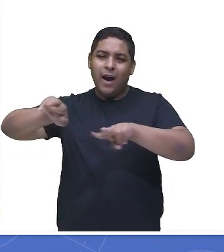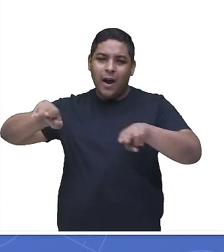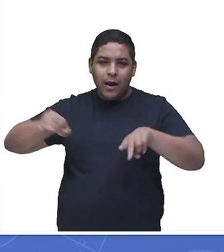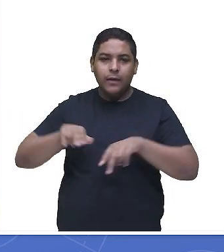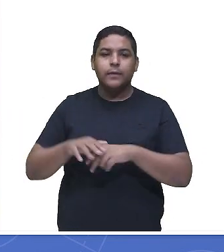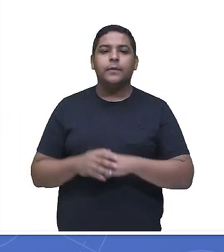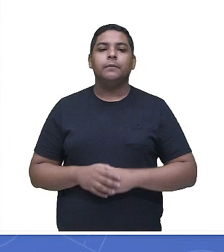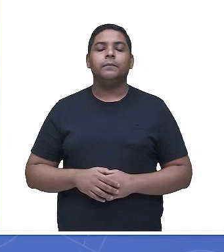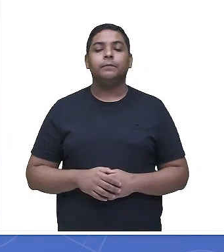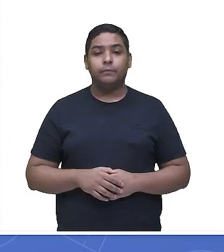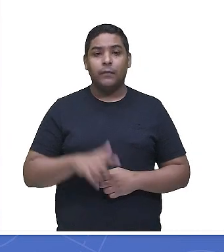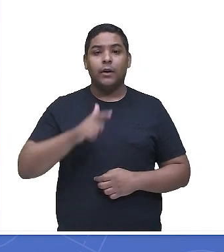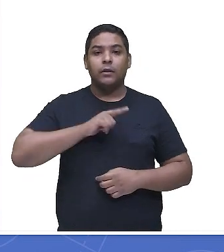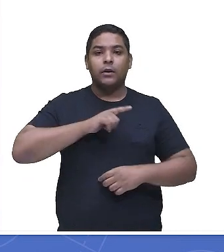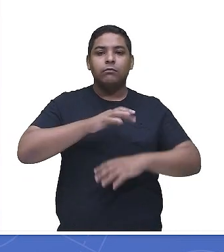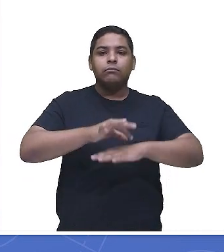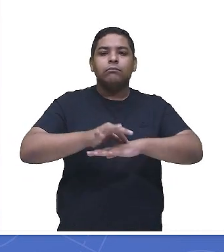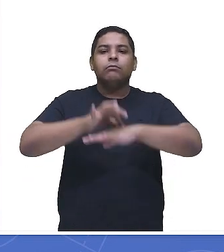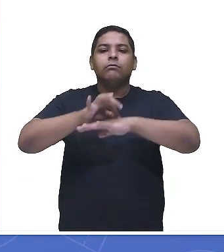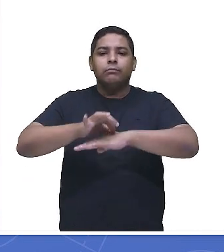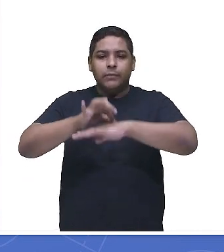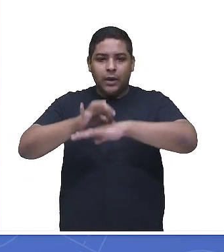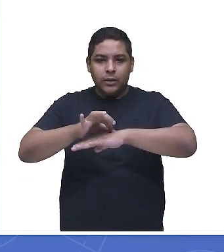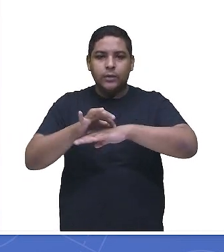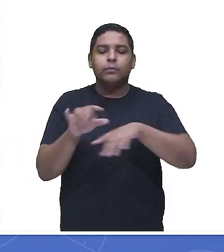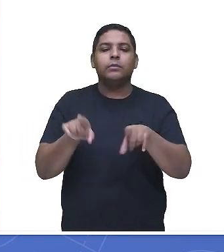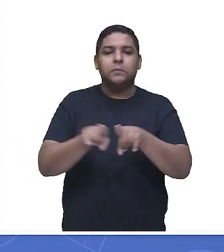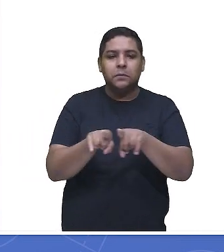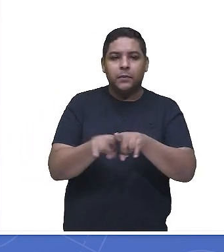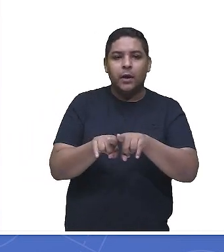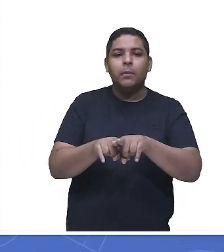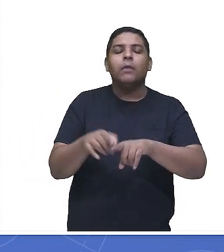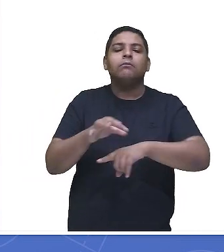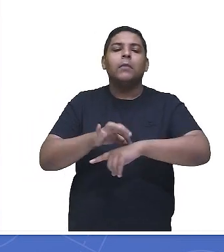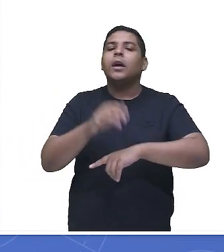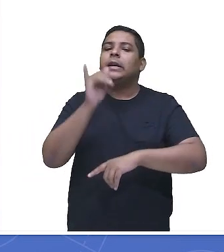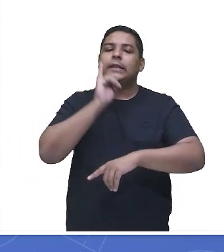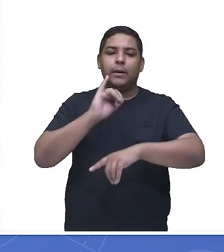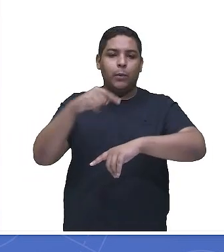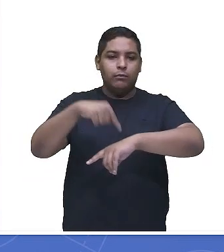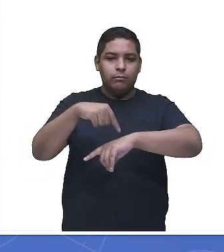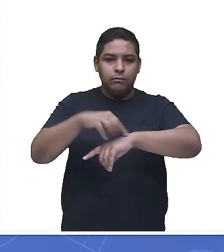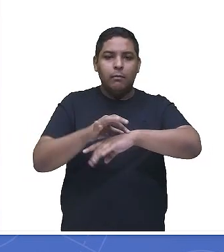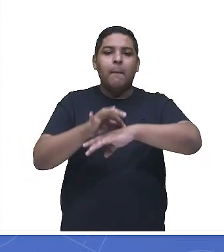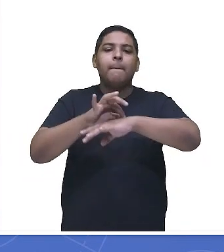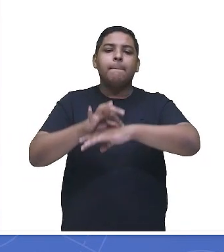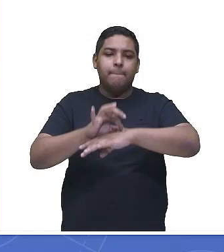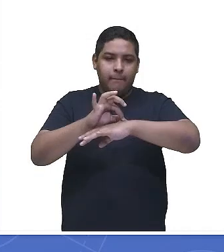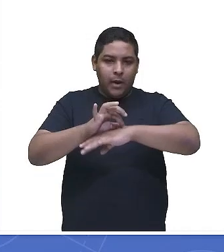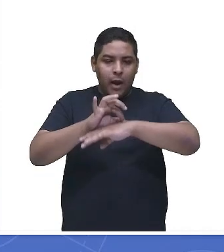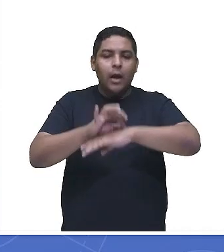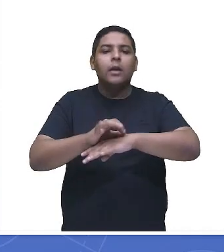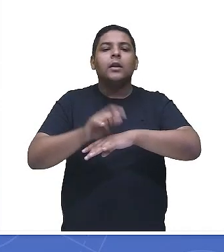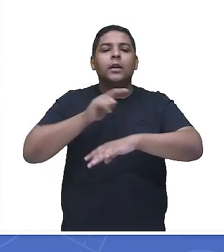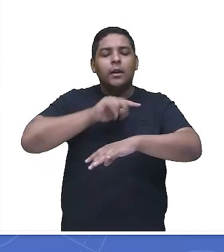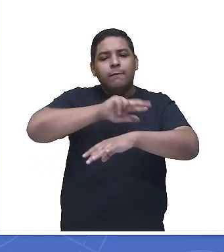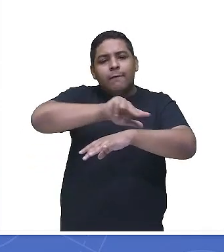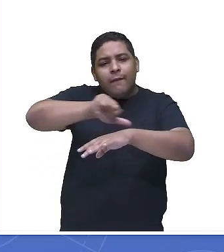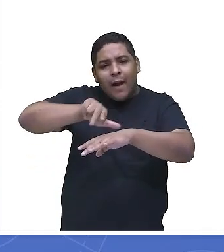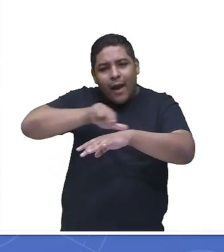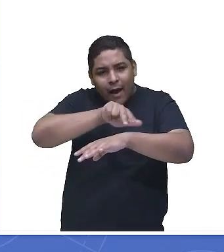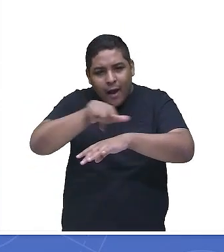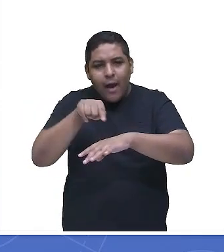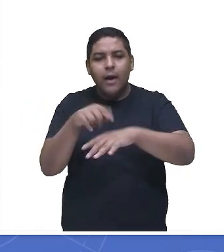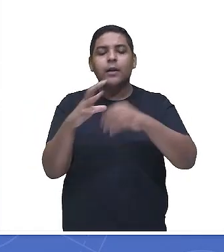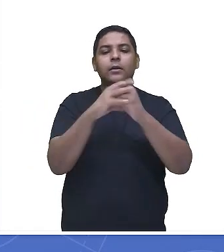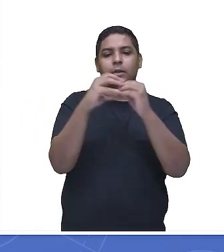é um tecido? É a reunião de várias células semelhantes. Por exemplo, aqui na minha pele, não é? Na pele aqui, eu tenho várias células semelhantes aqui que